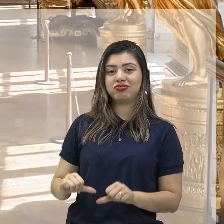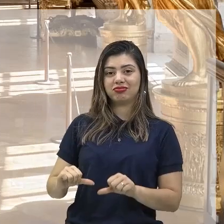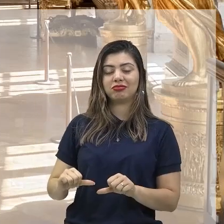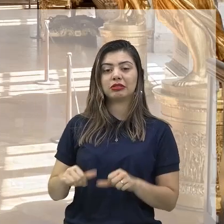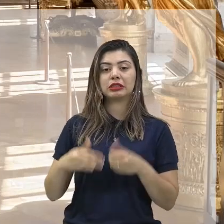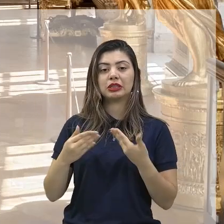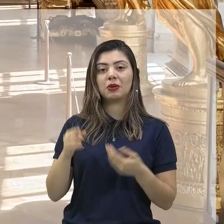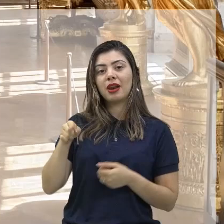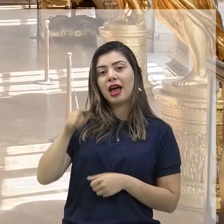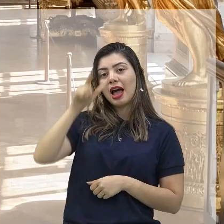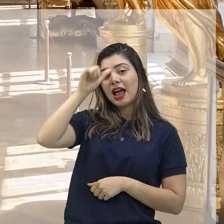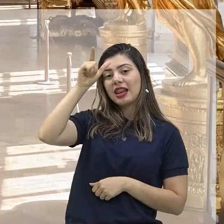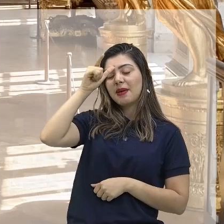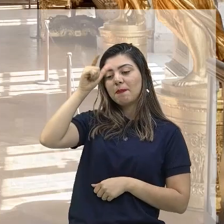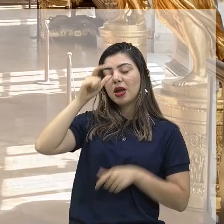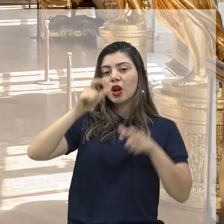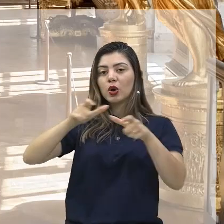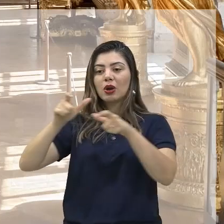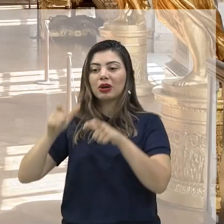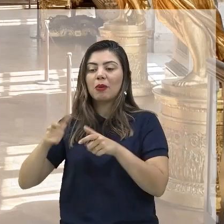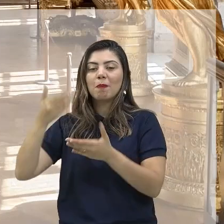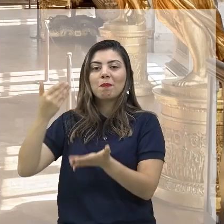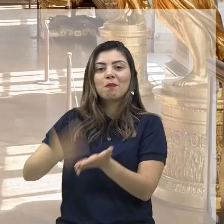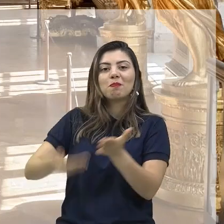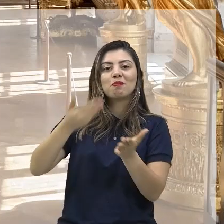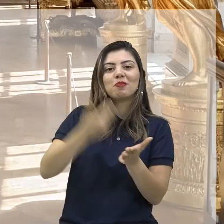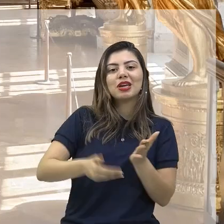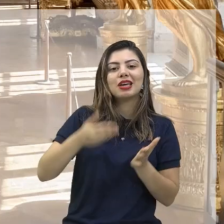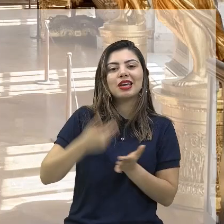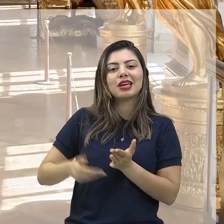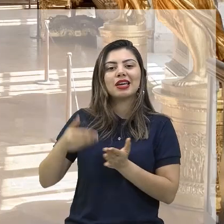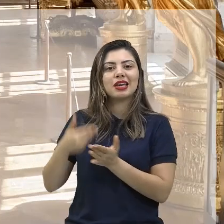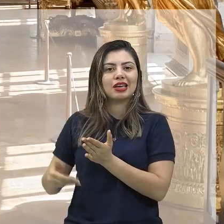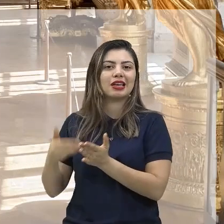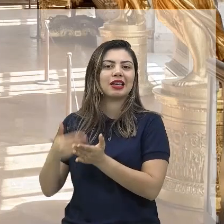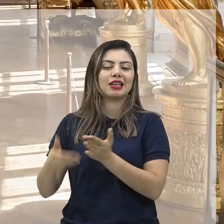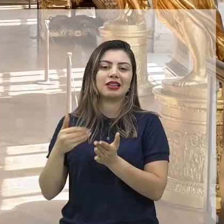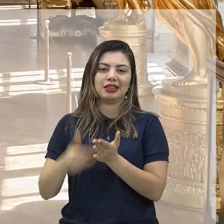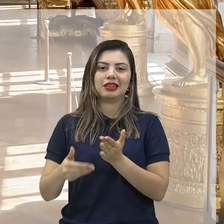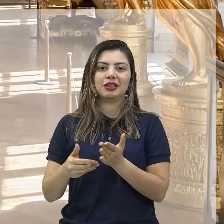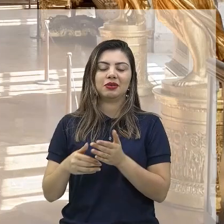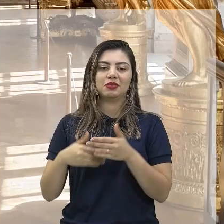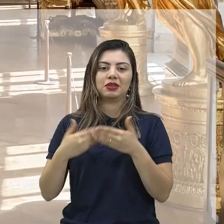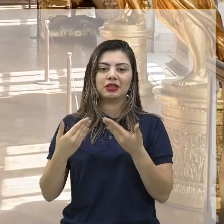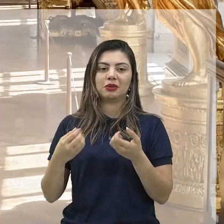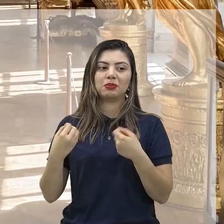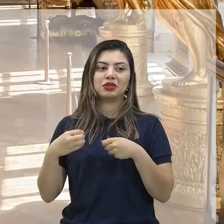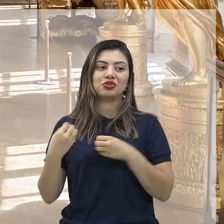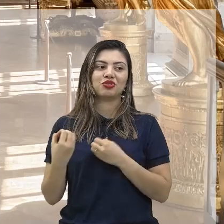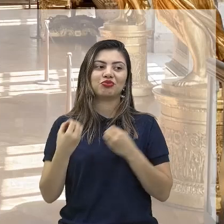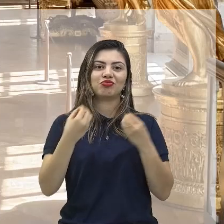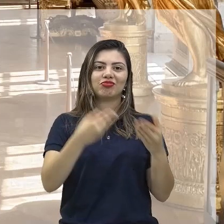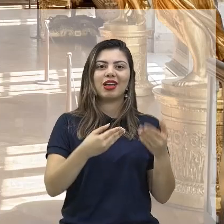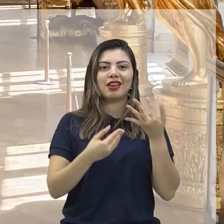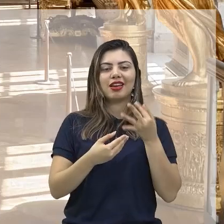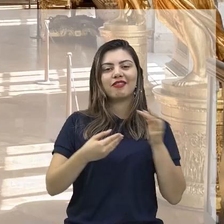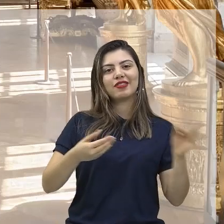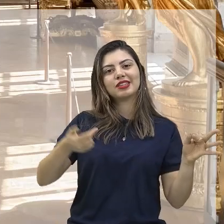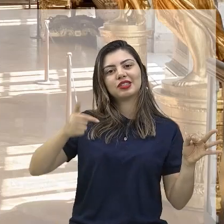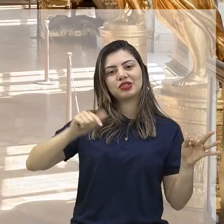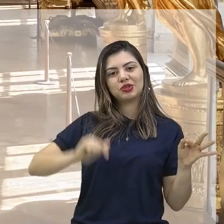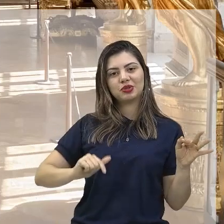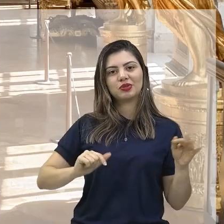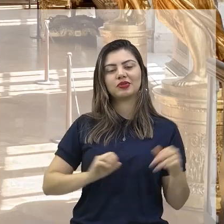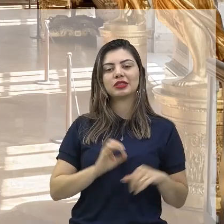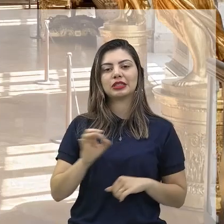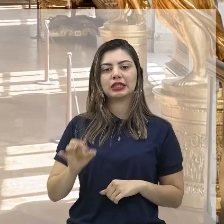seus territórios em diversas regiões, como Alsácia-Lorena, devolvida à França, cheia, inclusive,